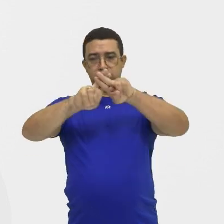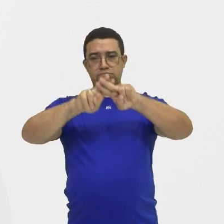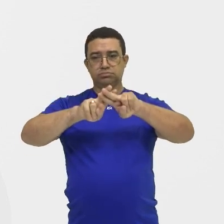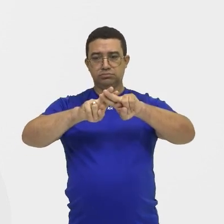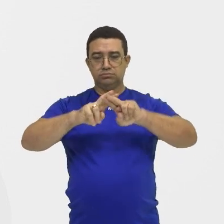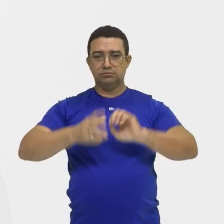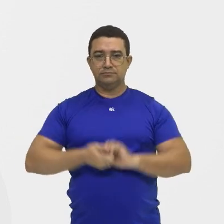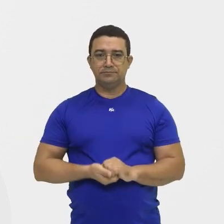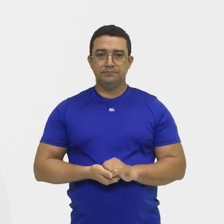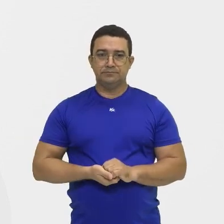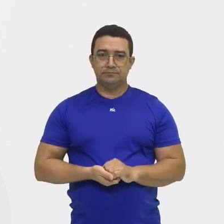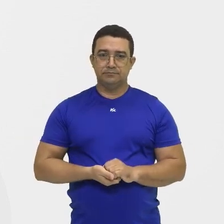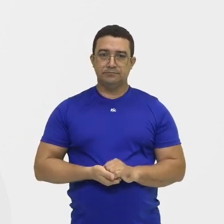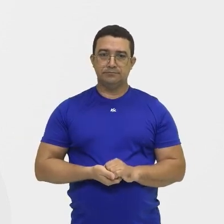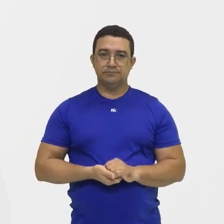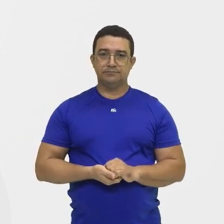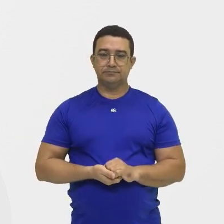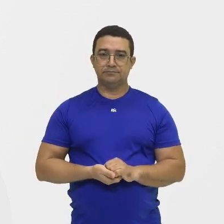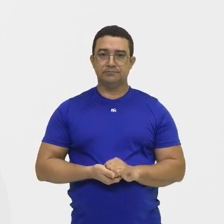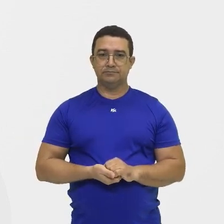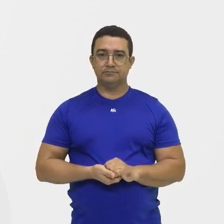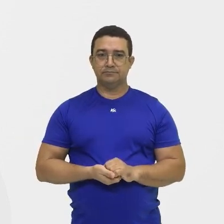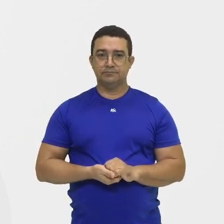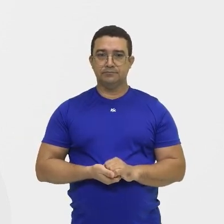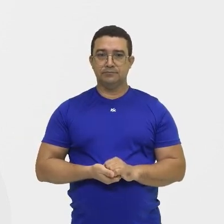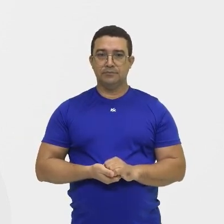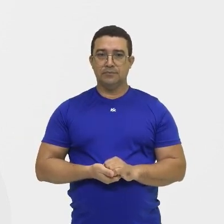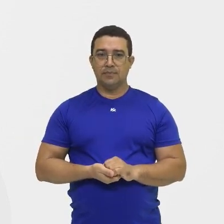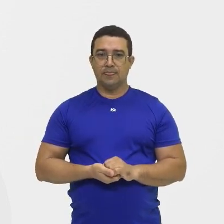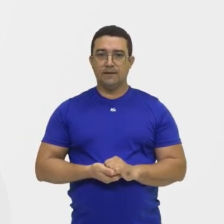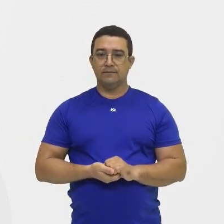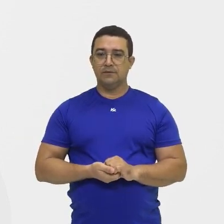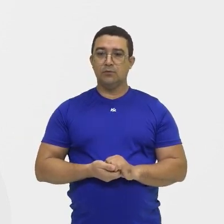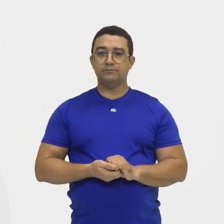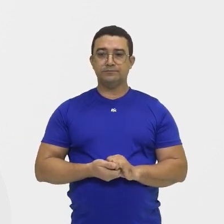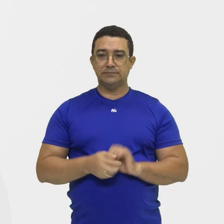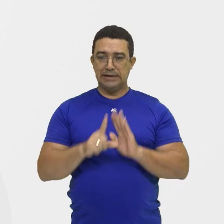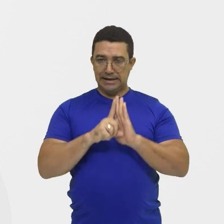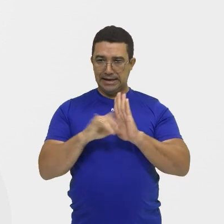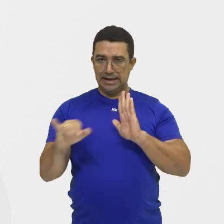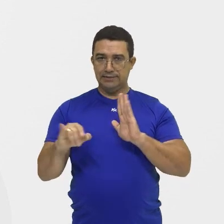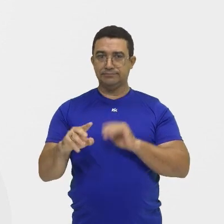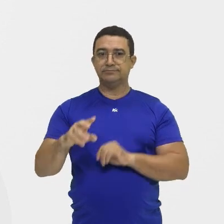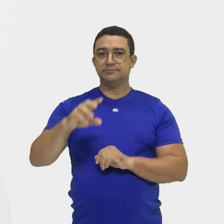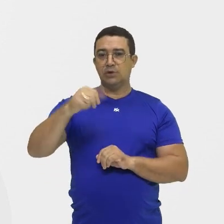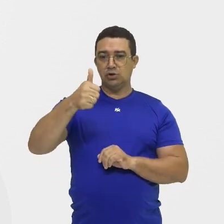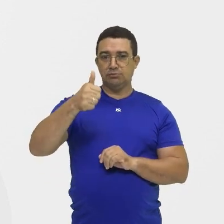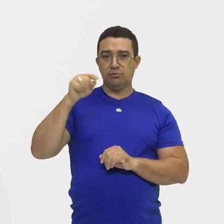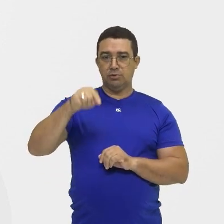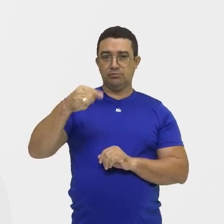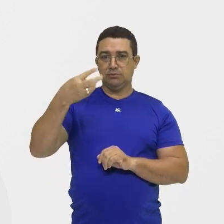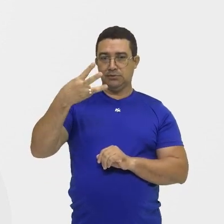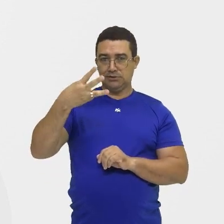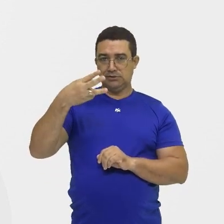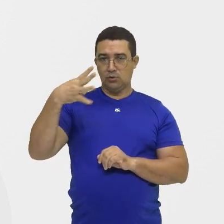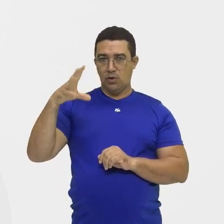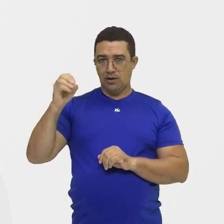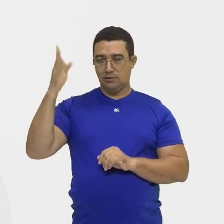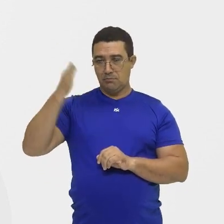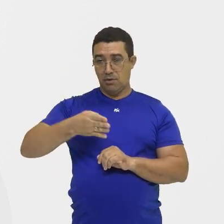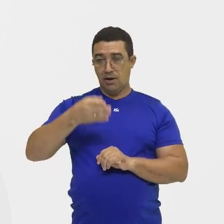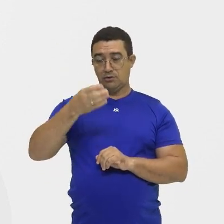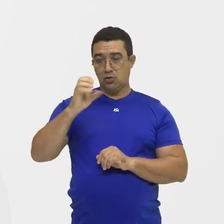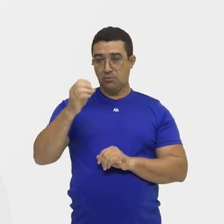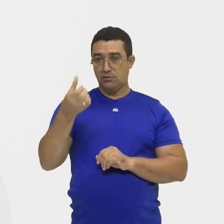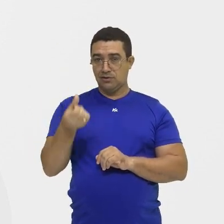conhecer um pouquinho da outra lei? Essa daí, gente, é muito importante. Também a Lei